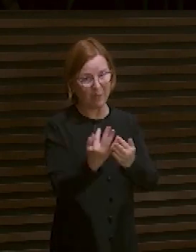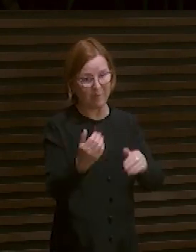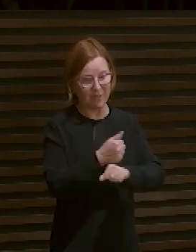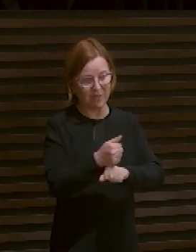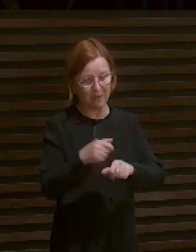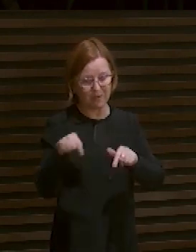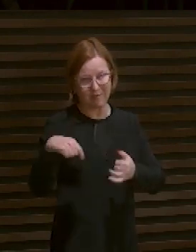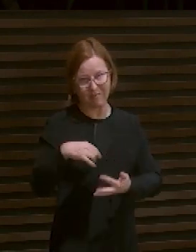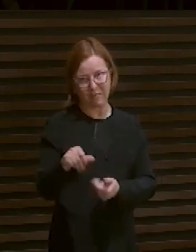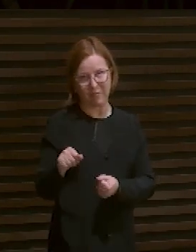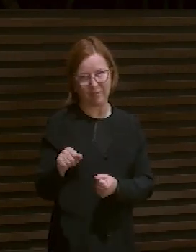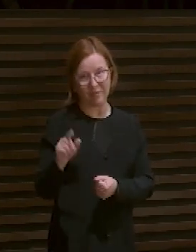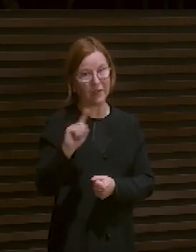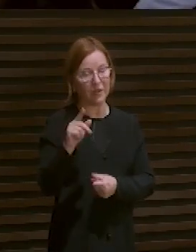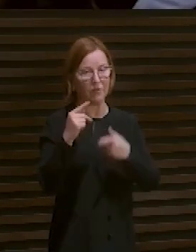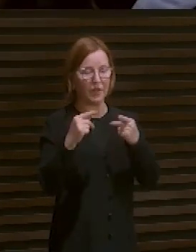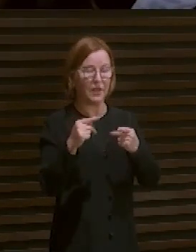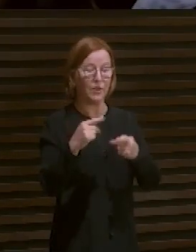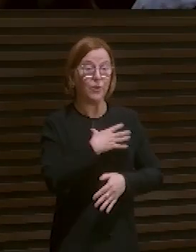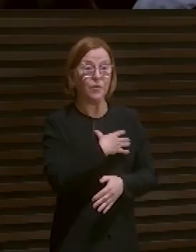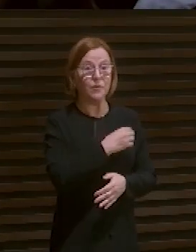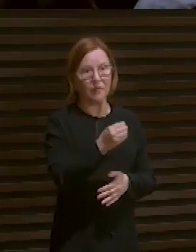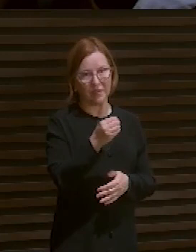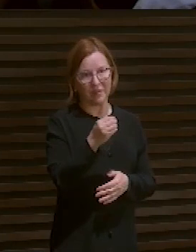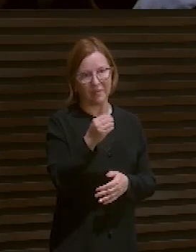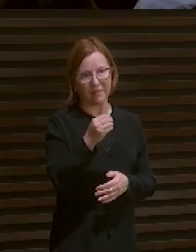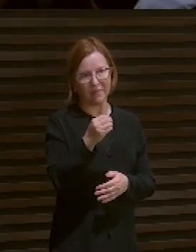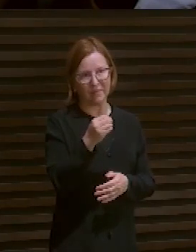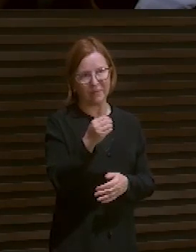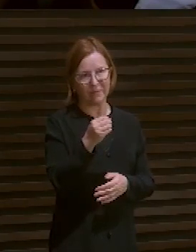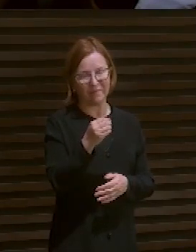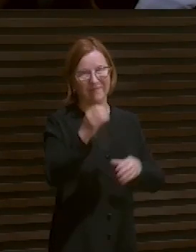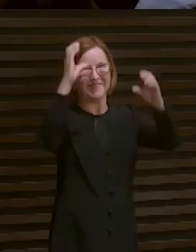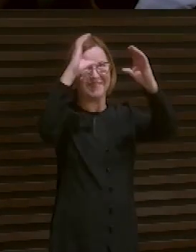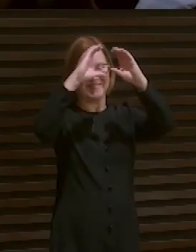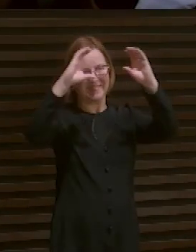Não estão falando daqueles que são filhos do céu.